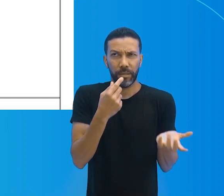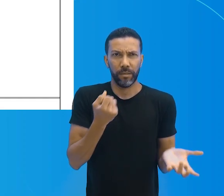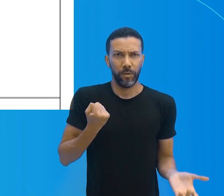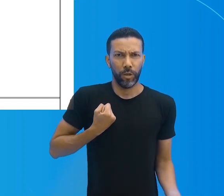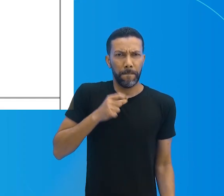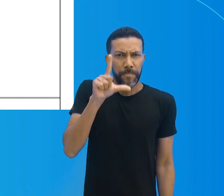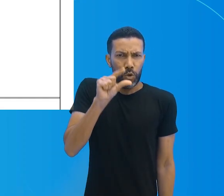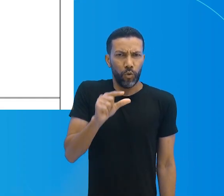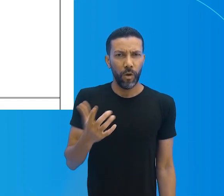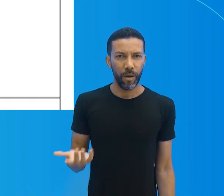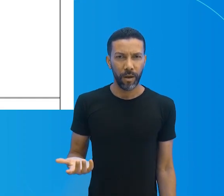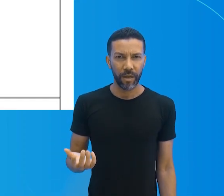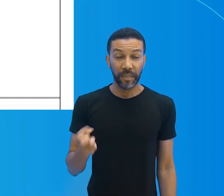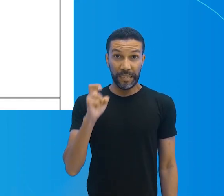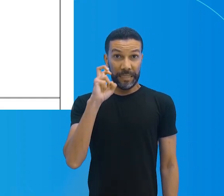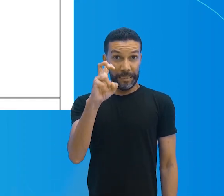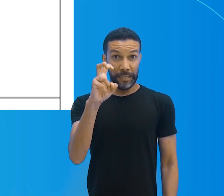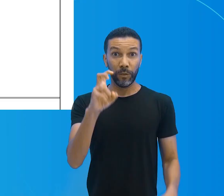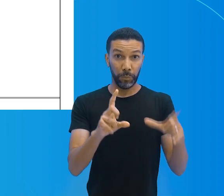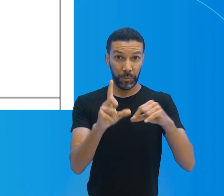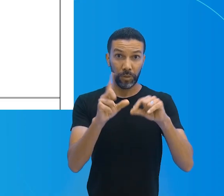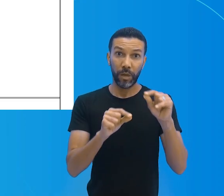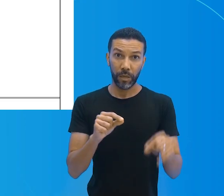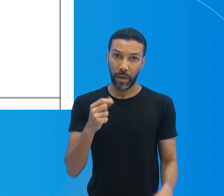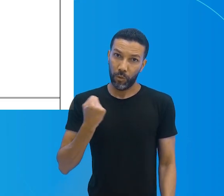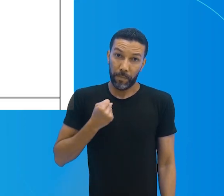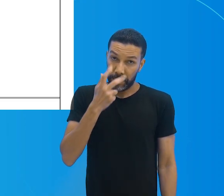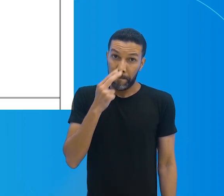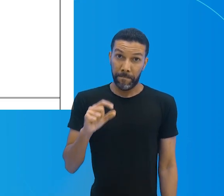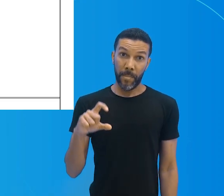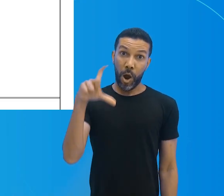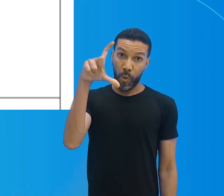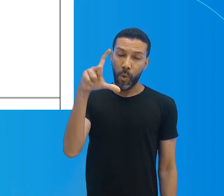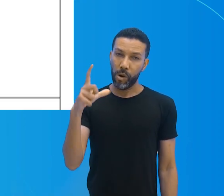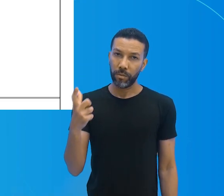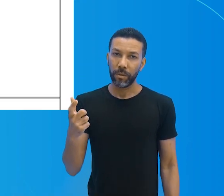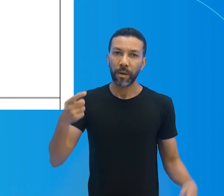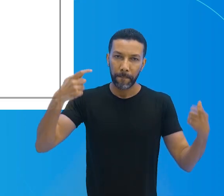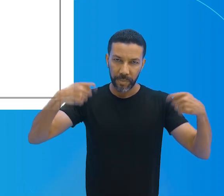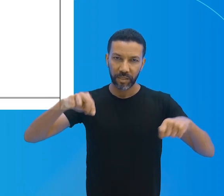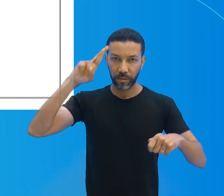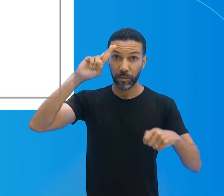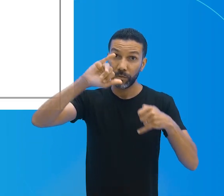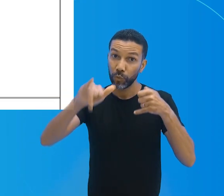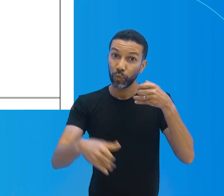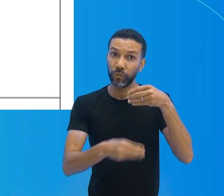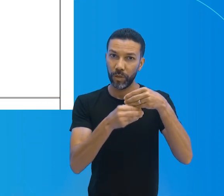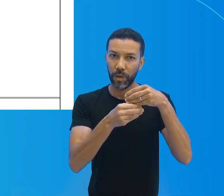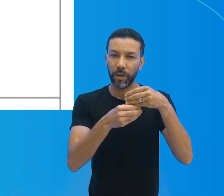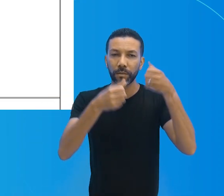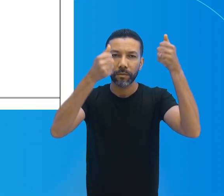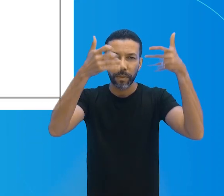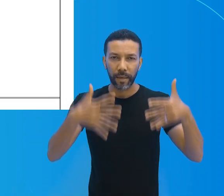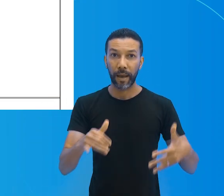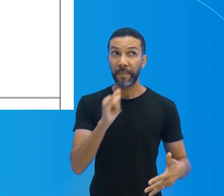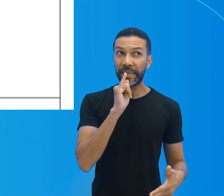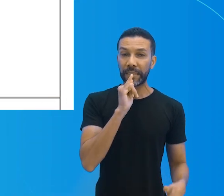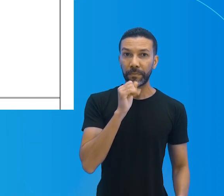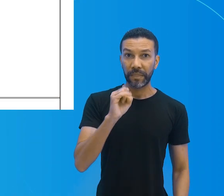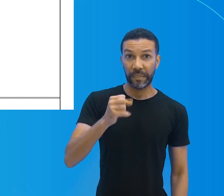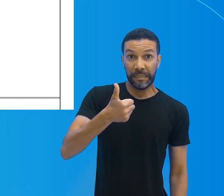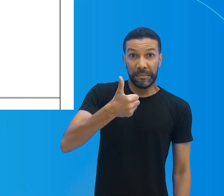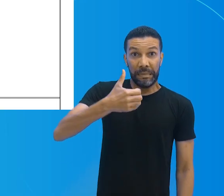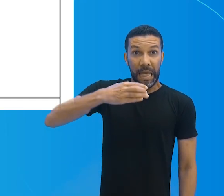de 1, 2, 3, 4 ou 5 estrelinhas para esse servidor. Ele vai dizer o motivo. Como também, se ele for por